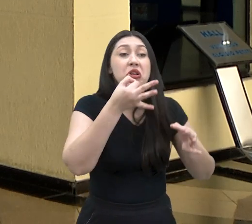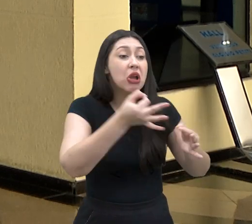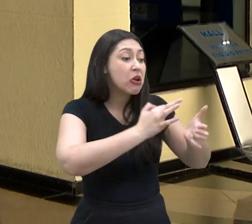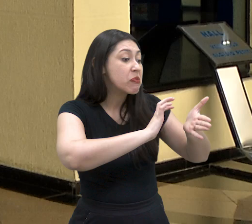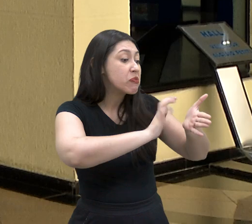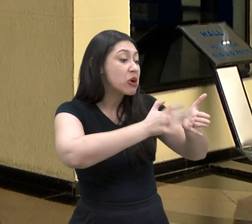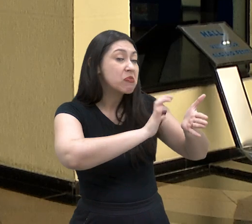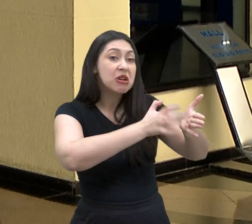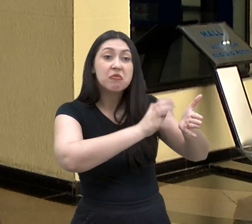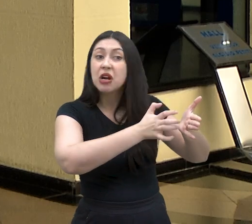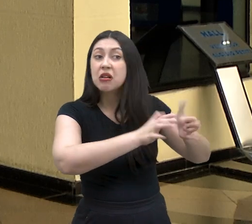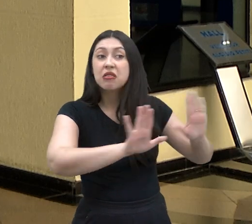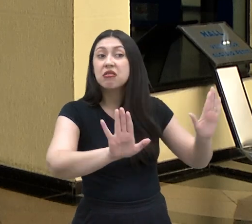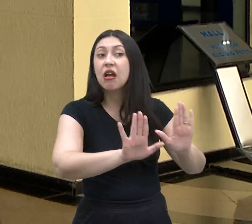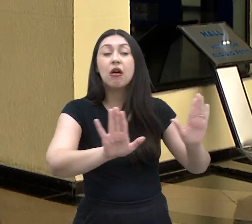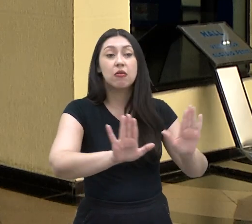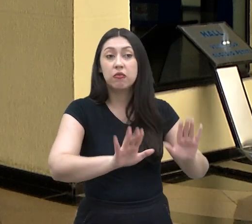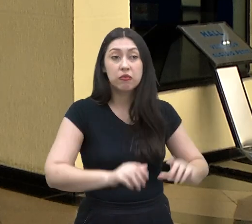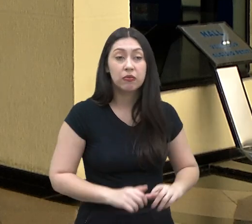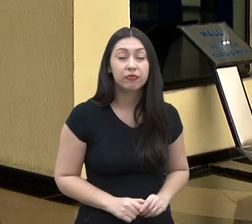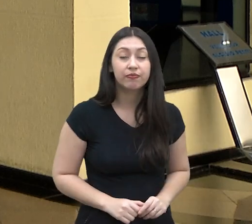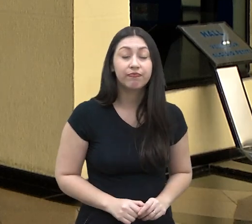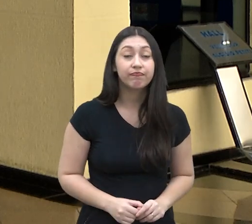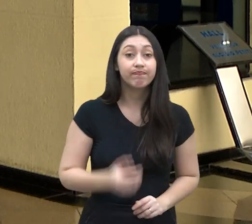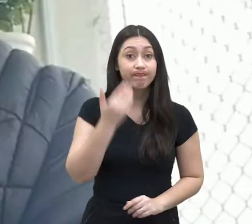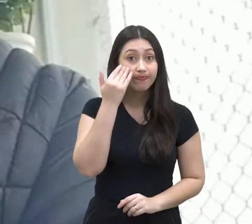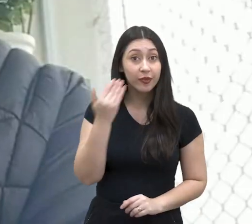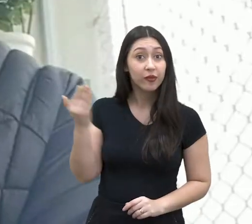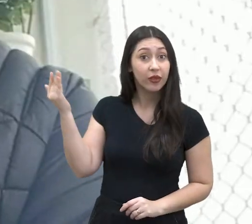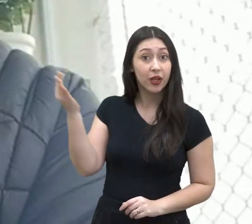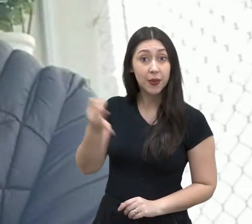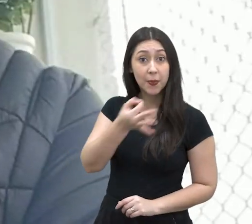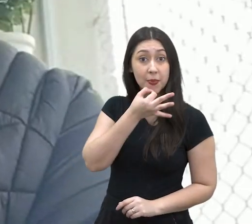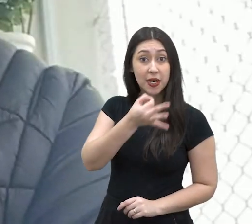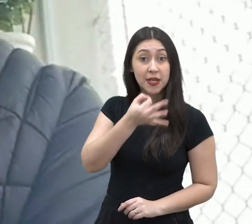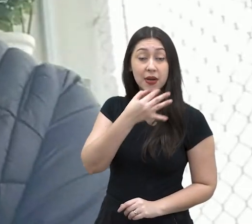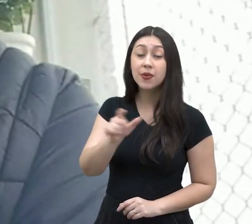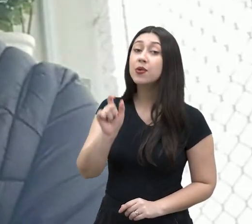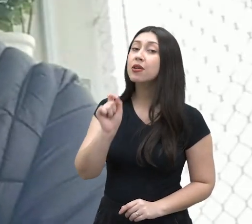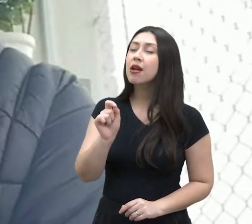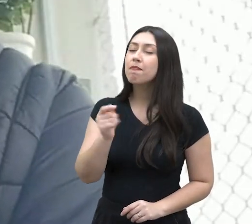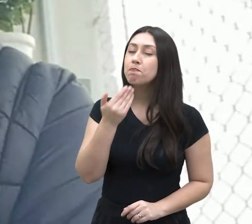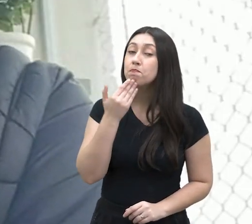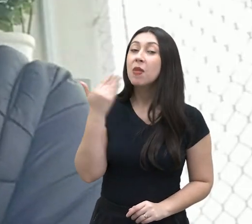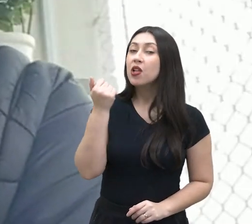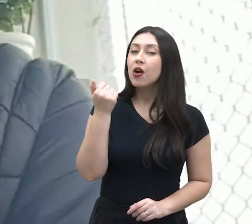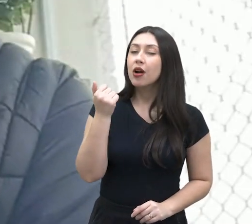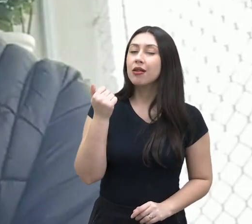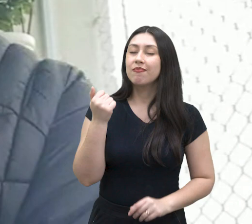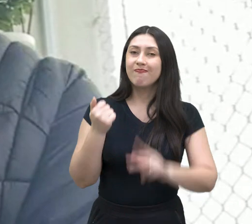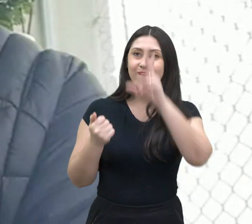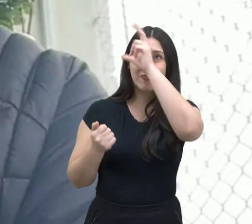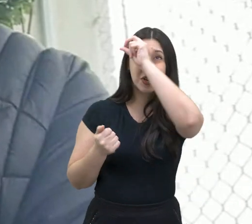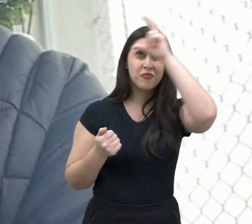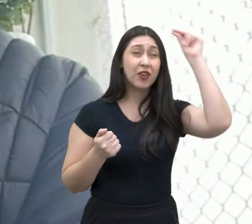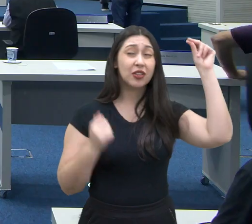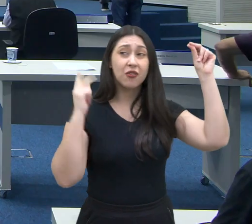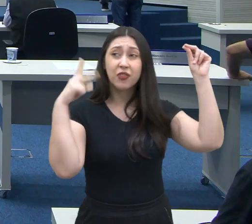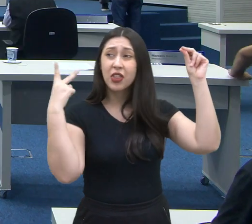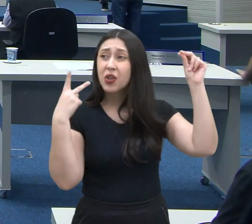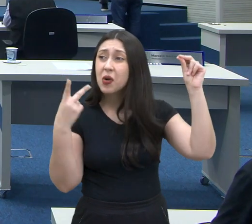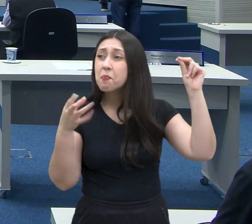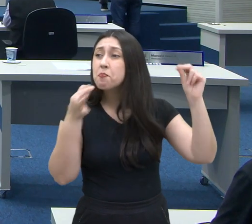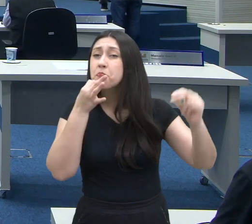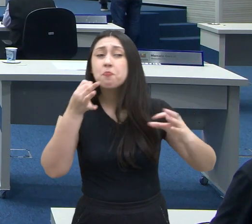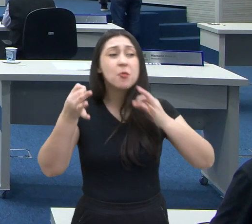como também do ponto de vista de aplicação das políticas públicas. Para o cientista político, o ideal é que mesmo que o prefeito e